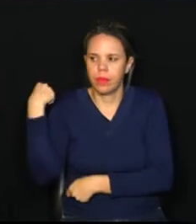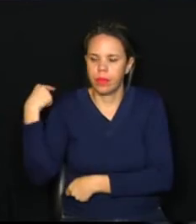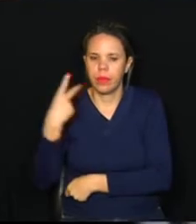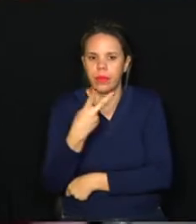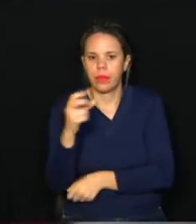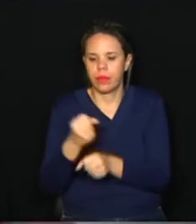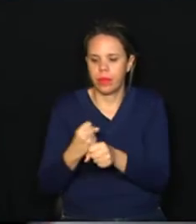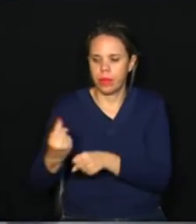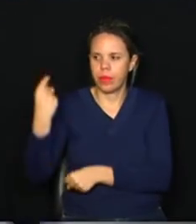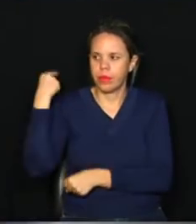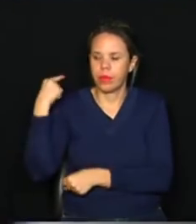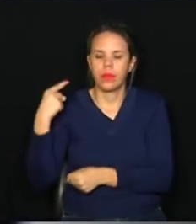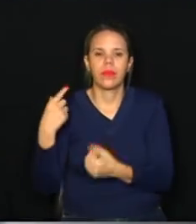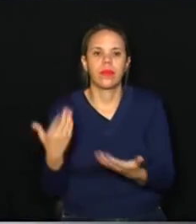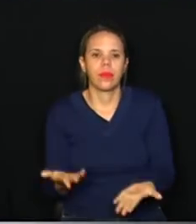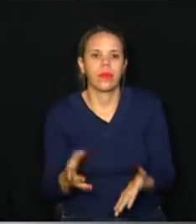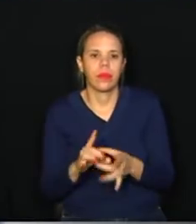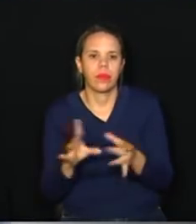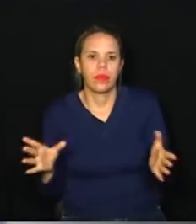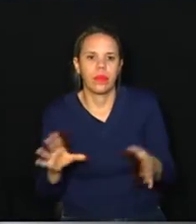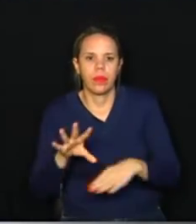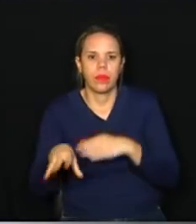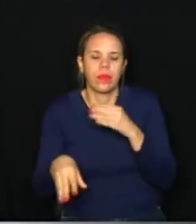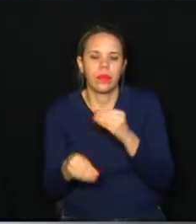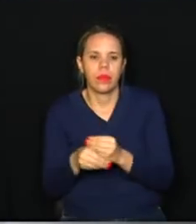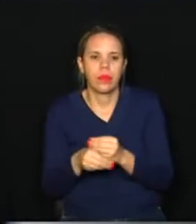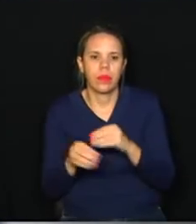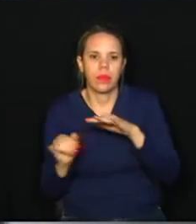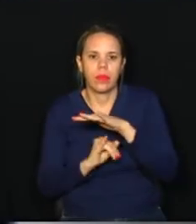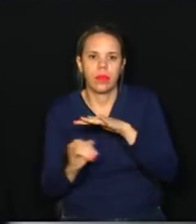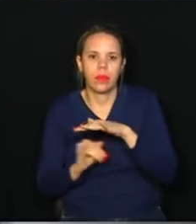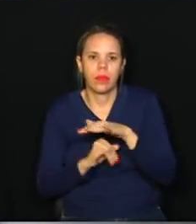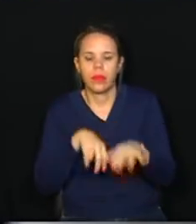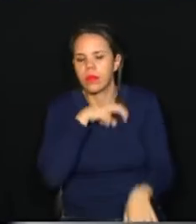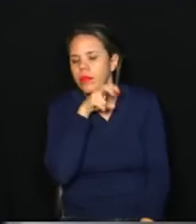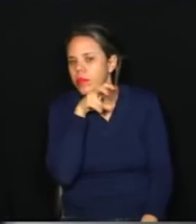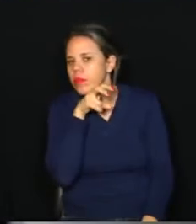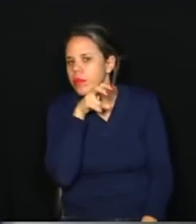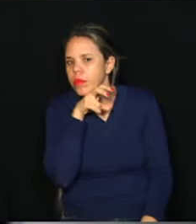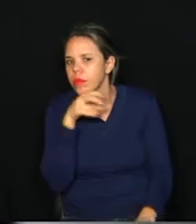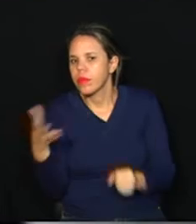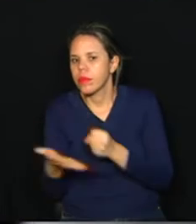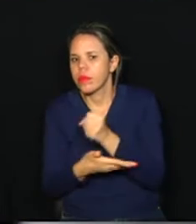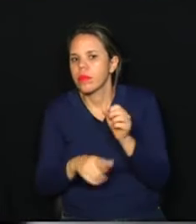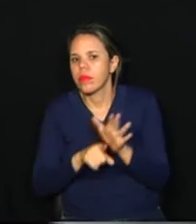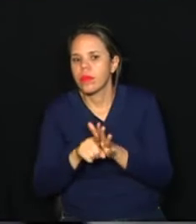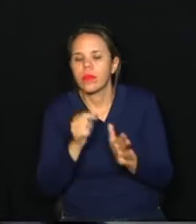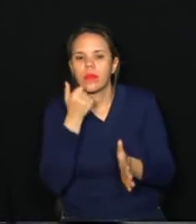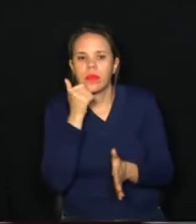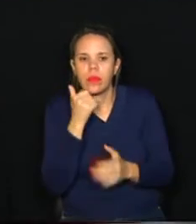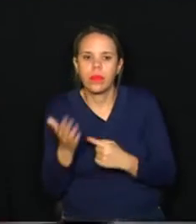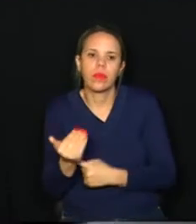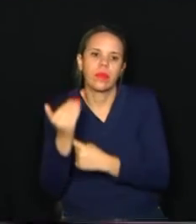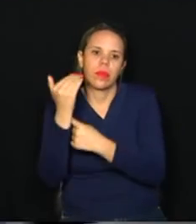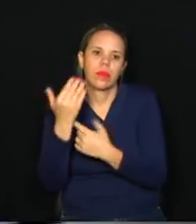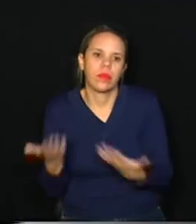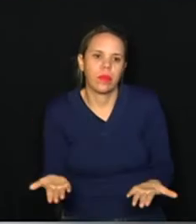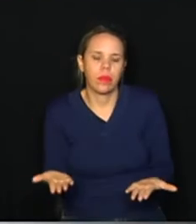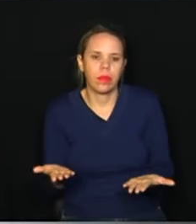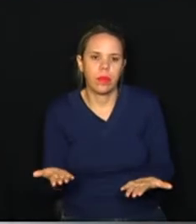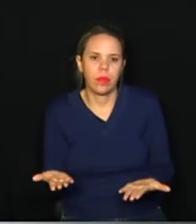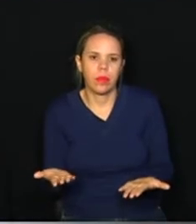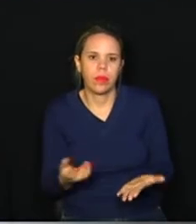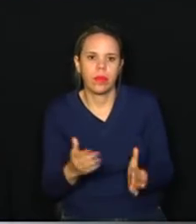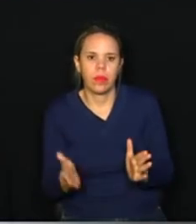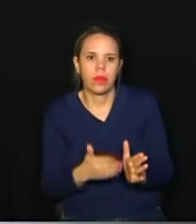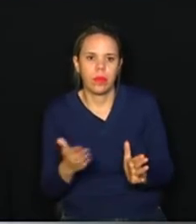anos atrás, que permitiu a implantação no Instituto Butantan de uma base científica e tecnológica capacitada para